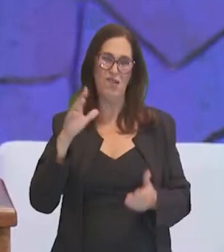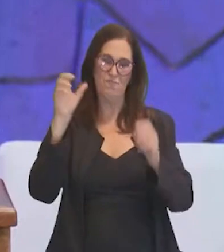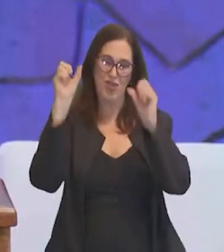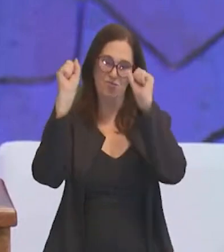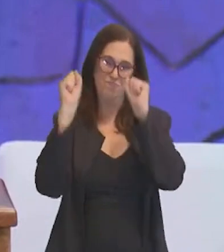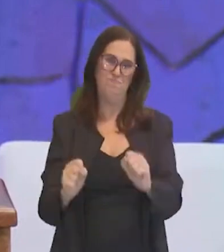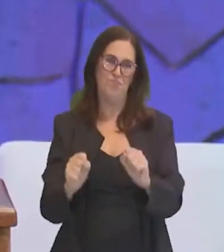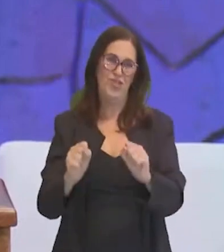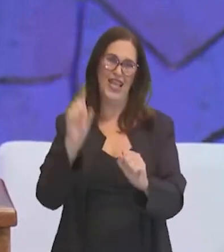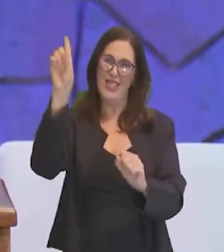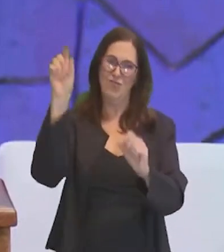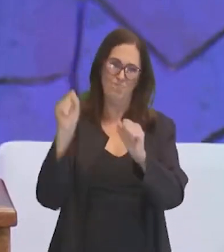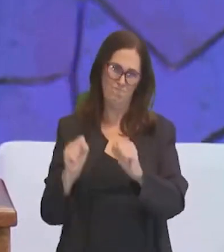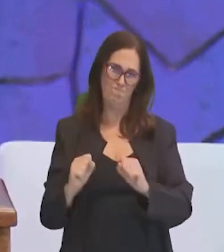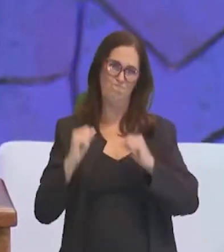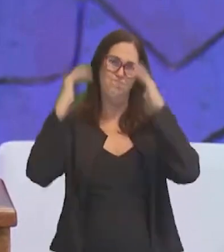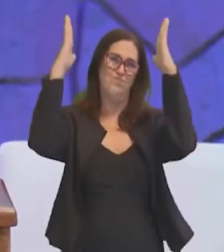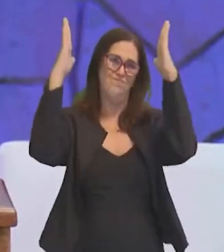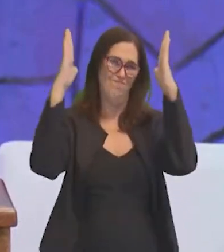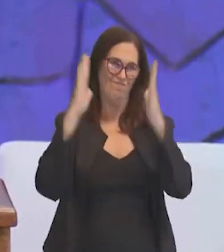poderoso.